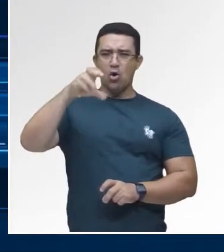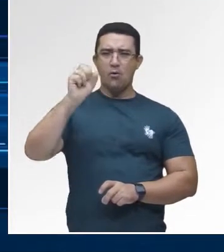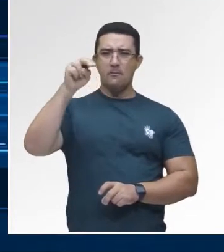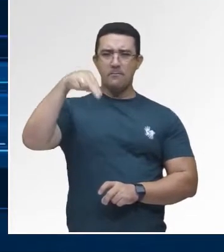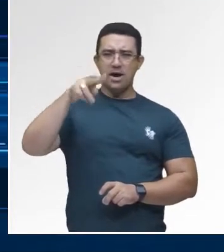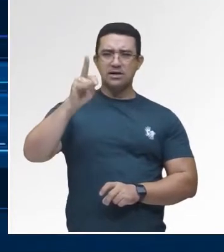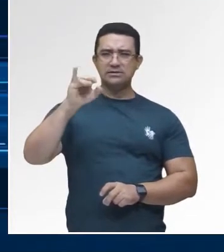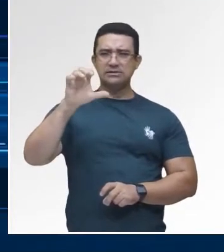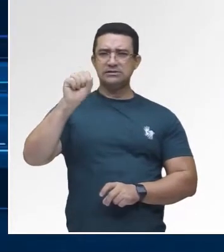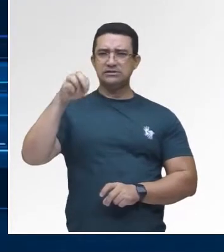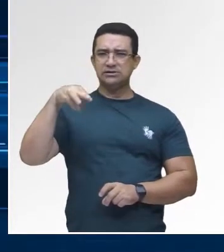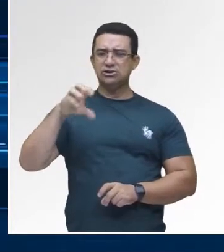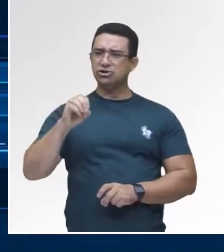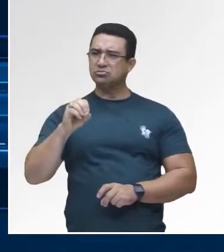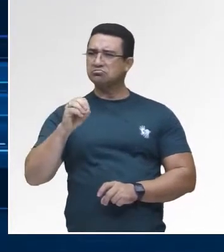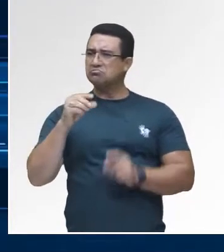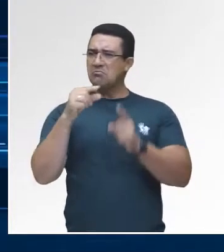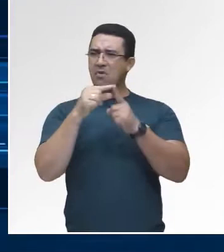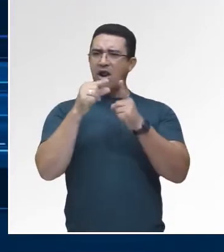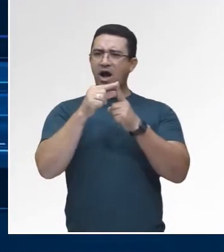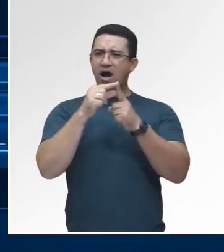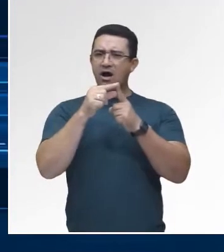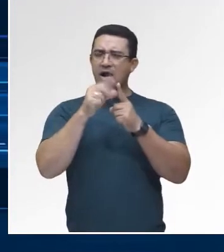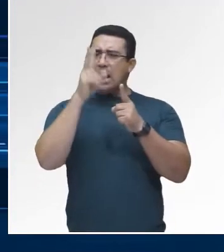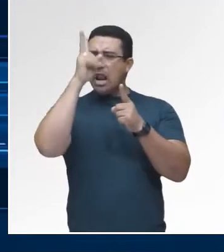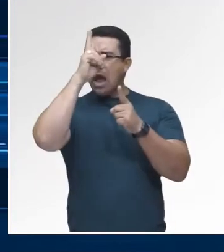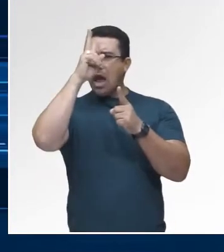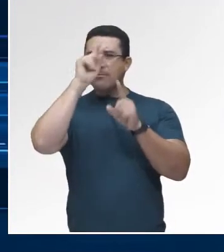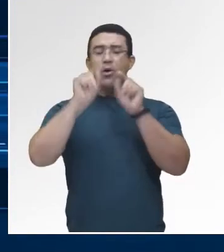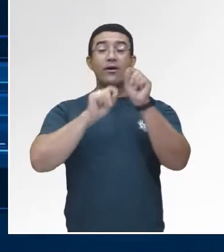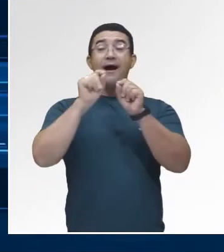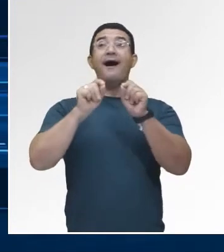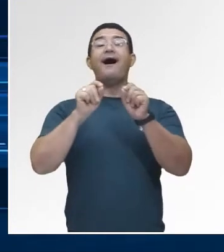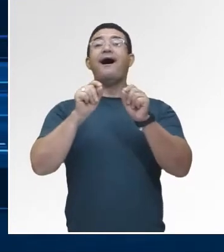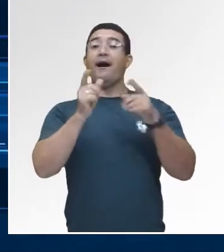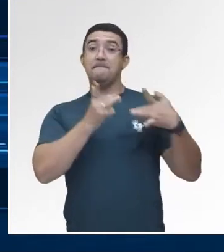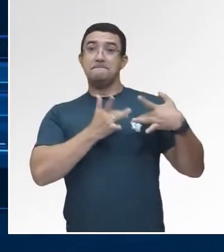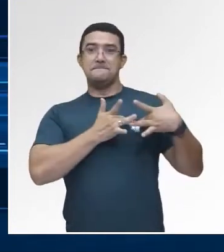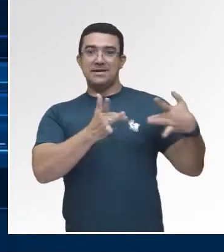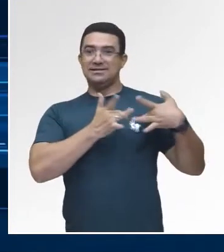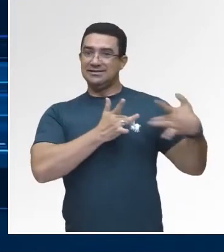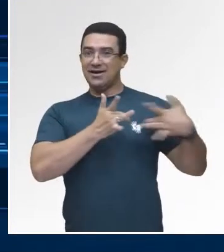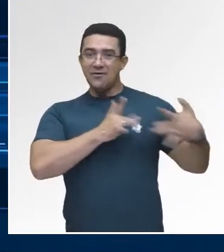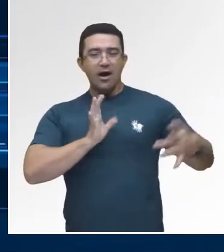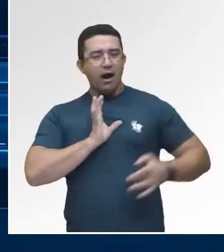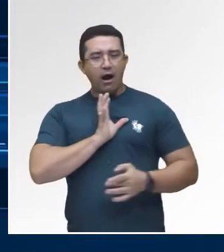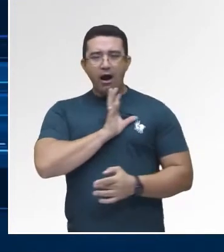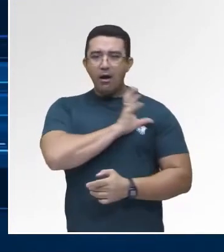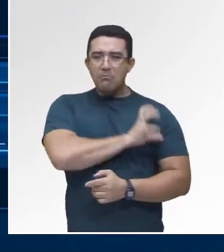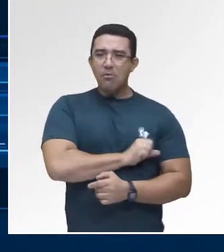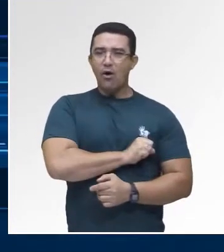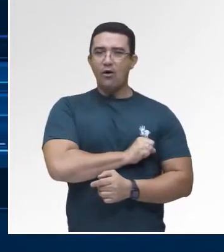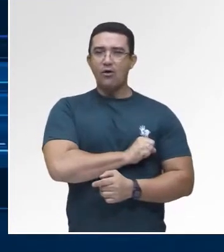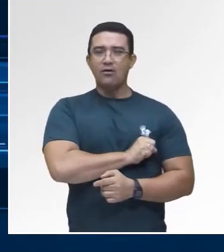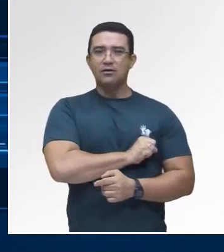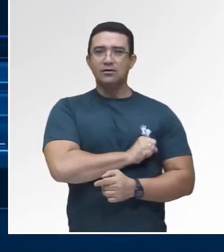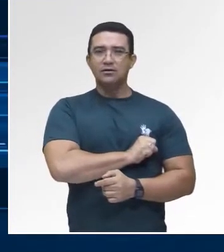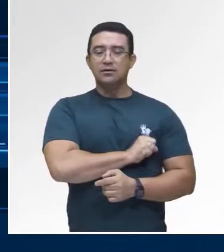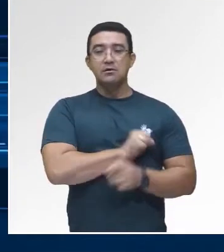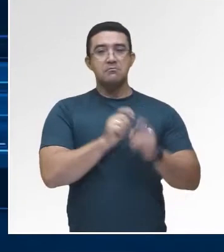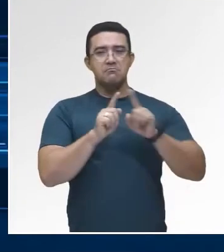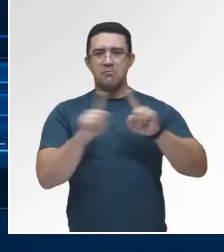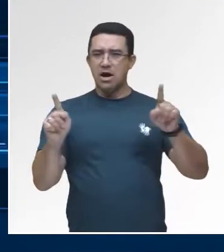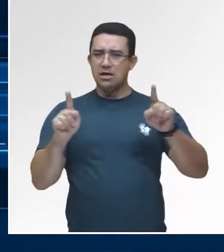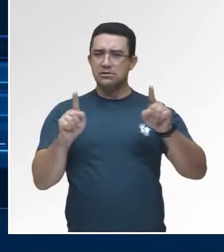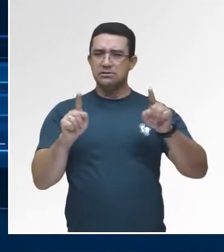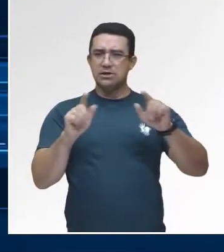o que lhe remete? Romantismo, né? Romance, não é isso? Romance, amor. Mas essa escola